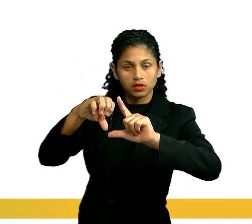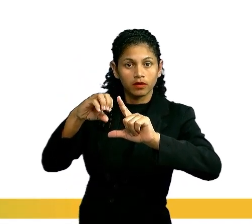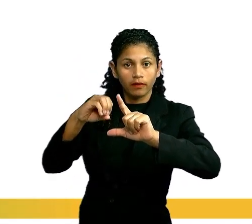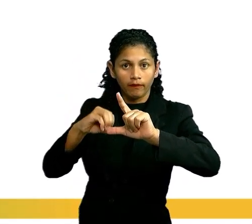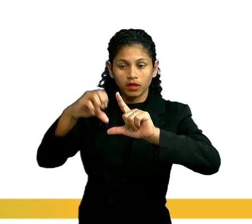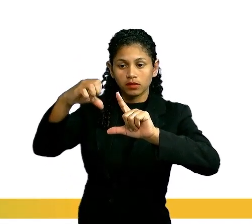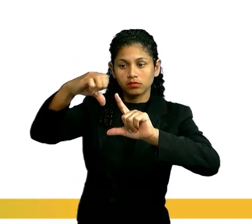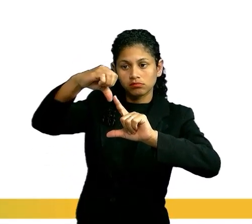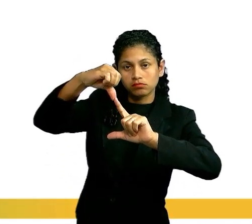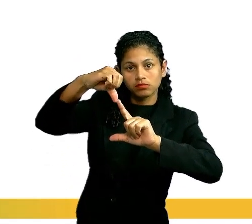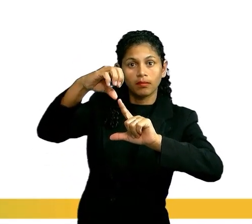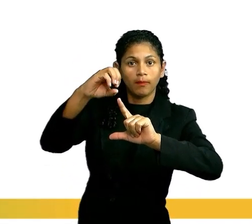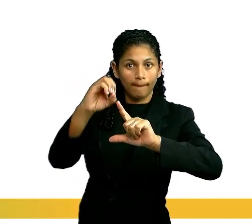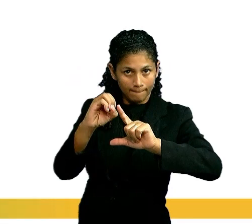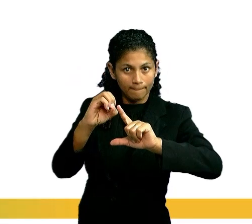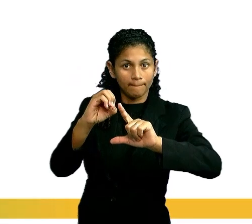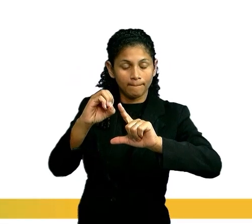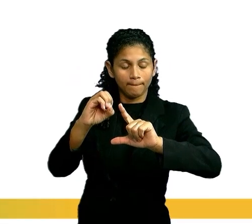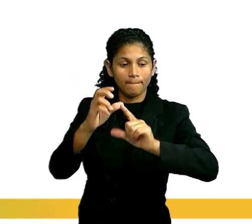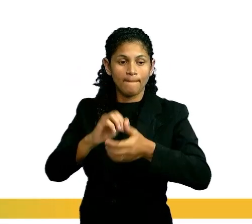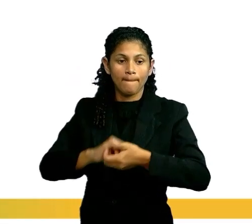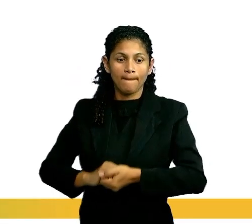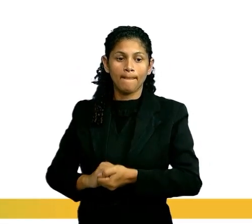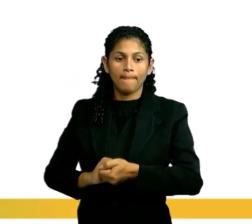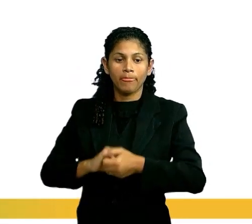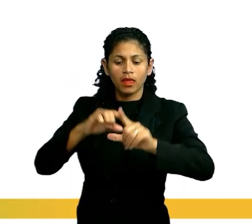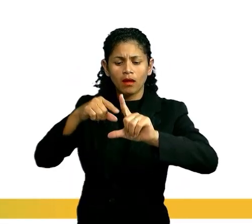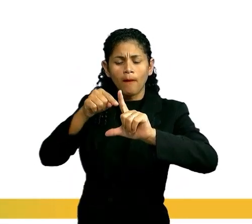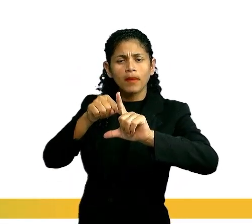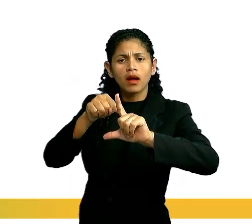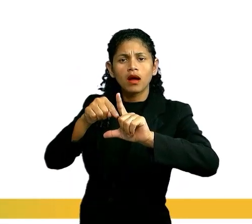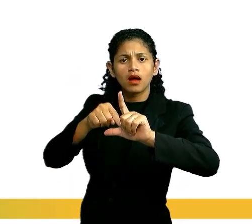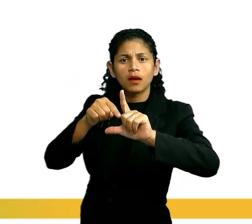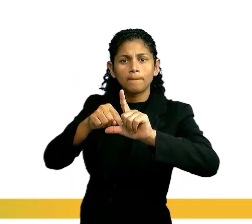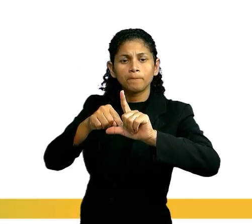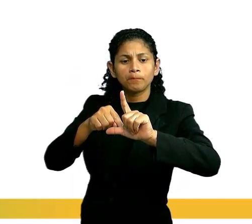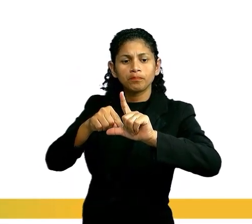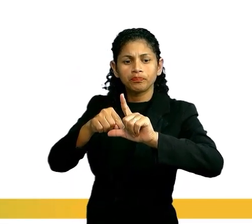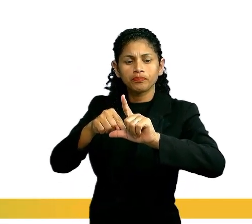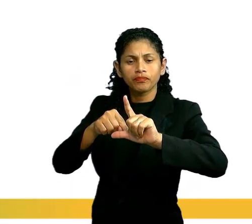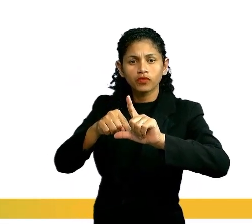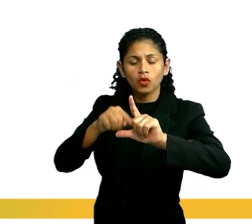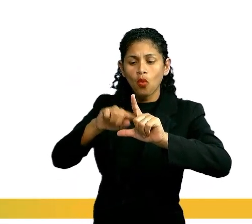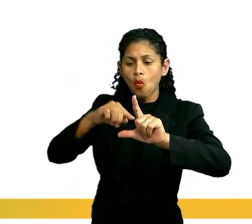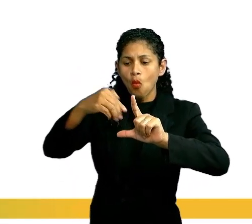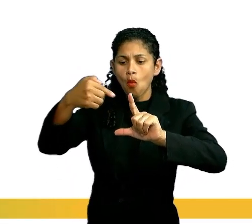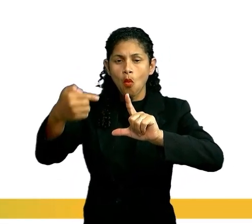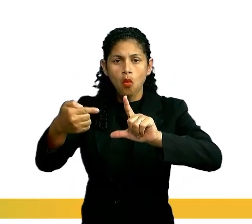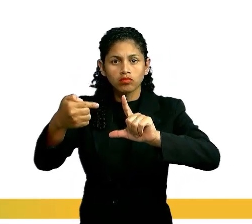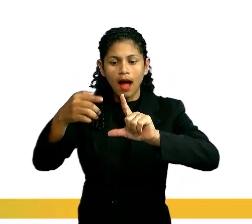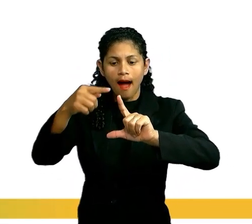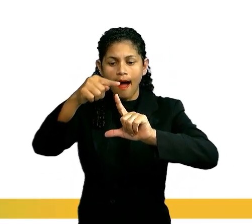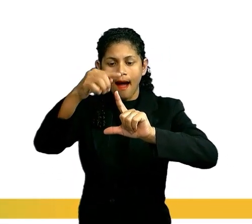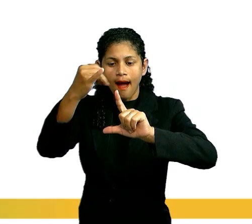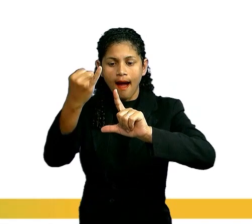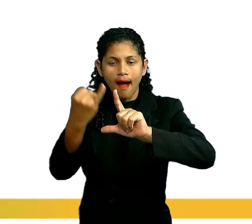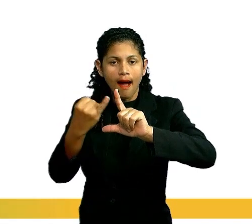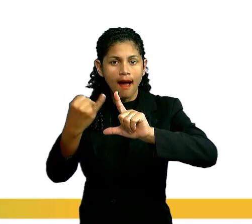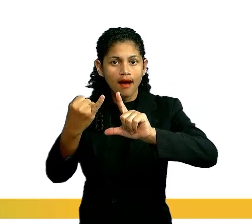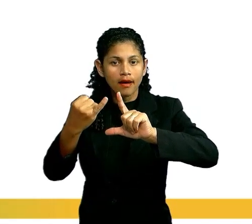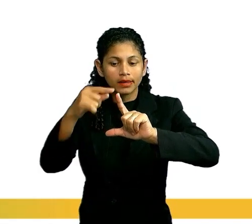base nisso, se aqui é 90 graus, o lado oposto ao ângulo de 90 graus recebe o nome